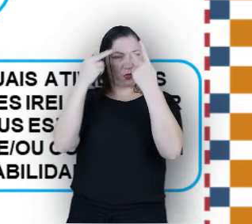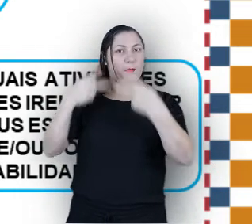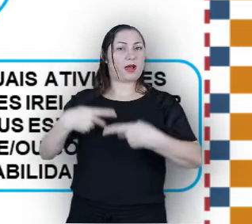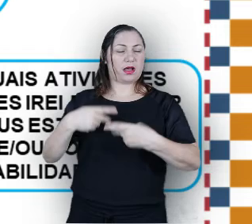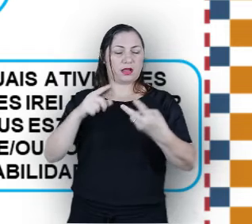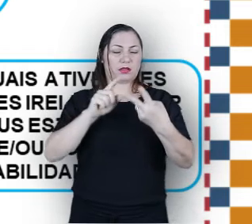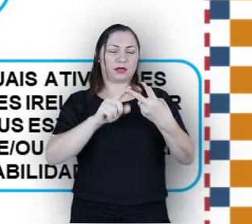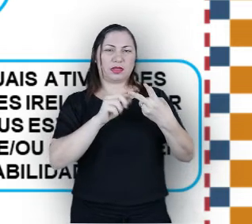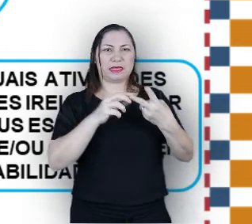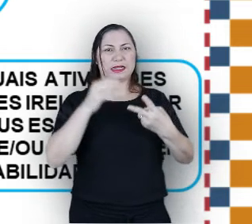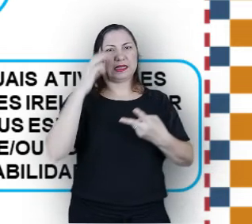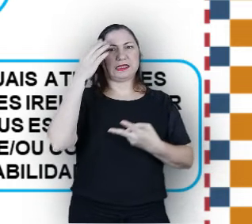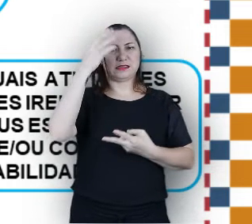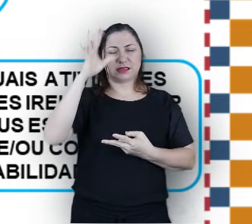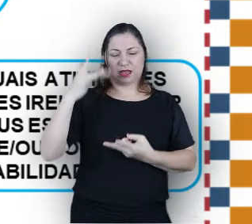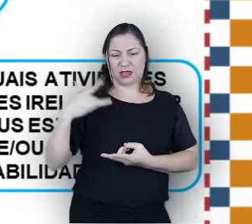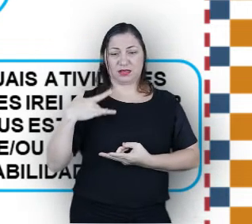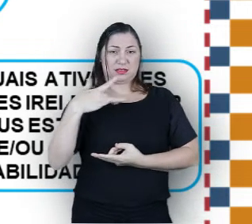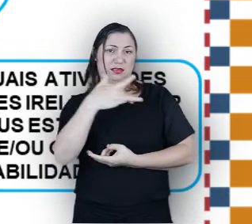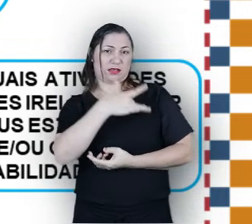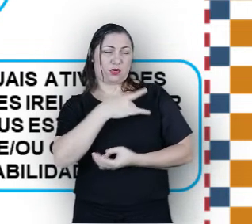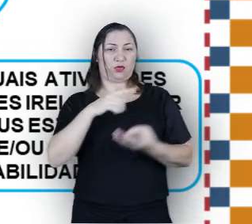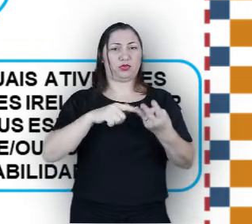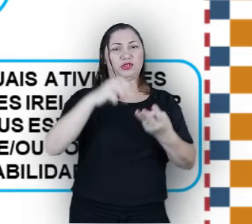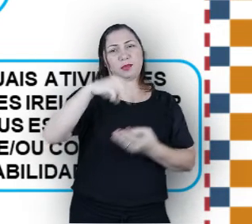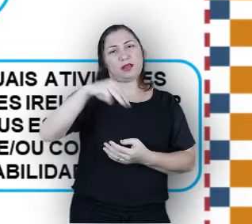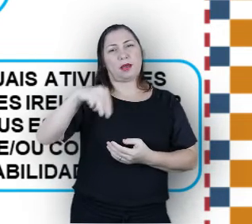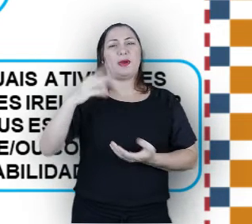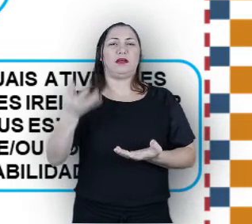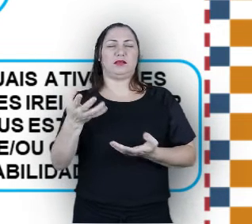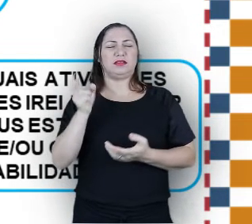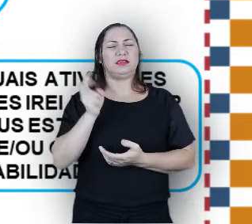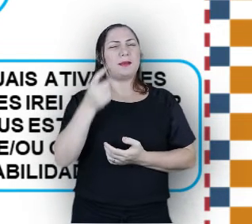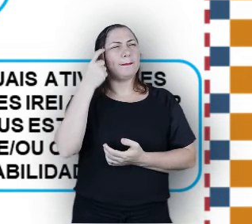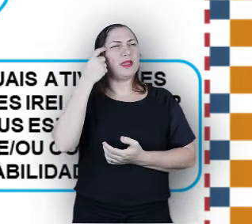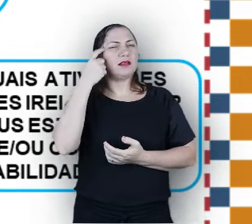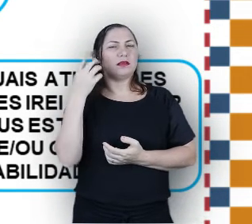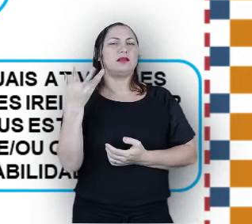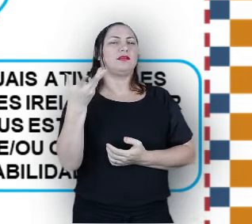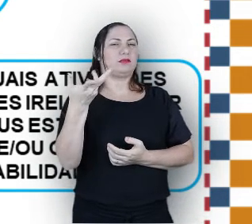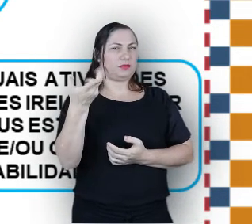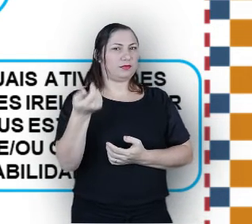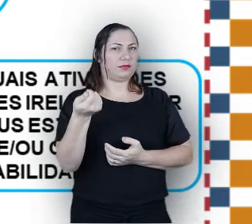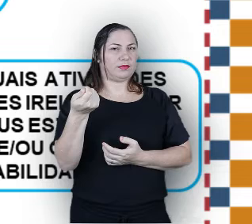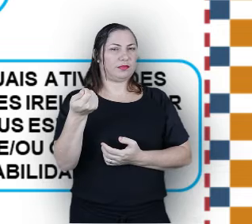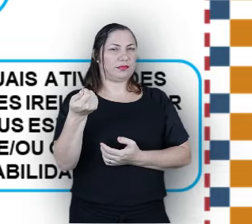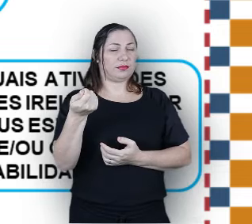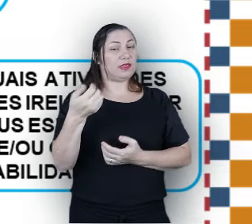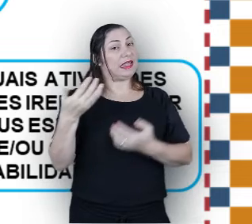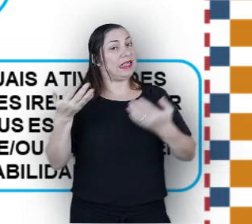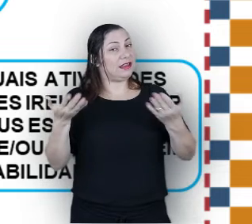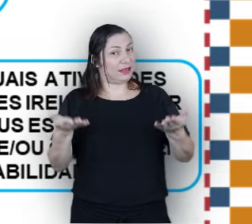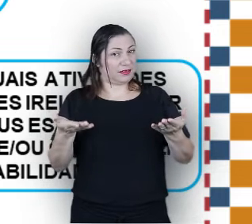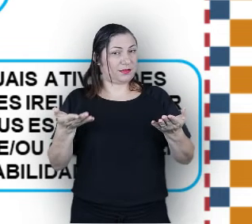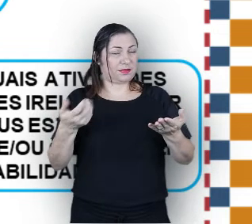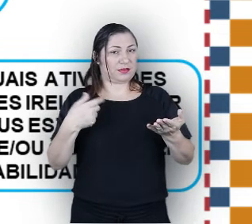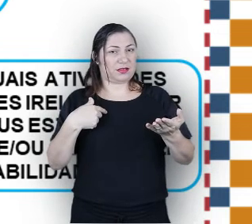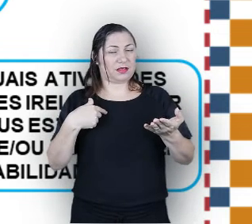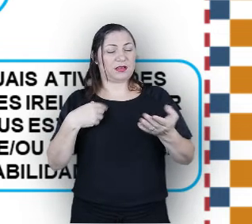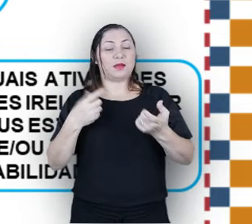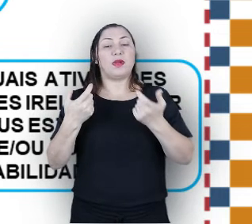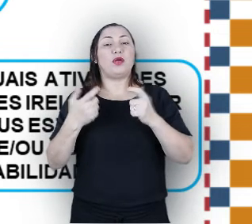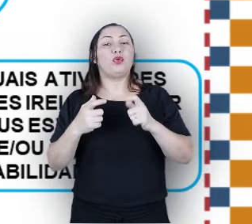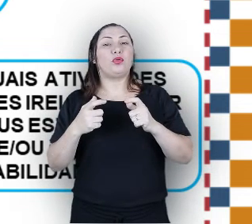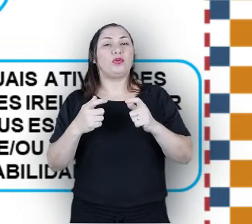onde? Para os conteúdos. Depois disso, eu penso nas metodologias. quais são as metodologias